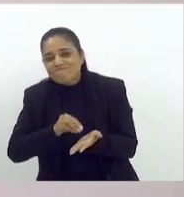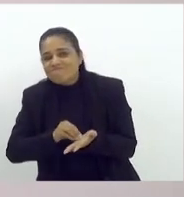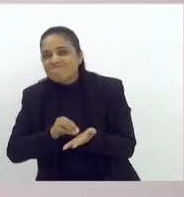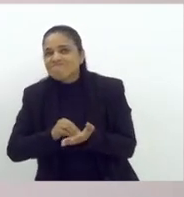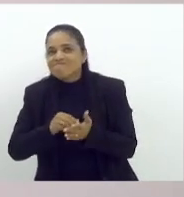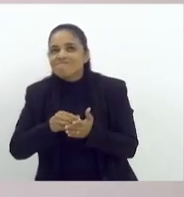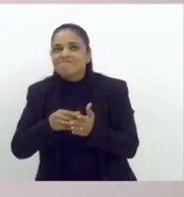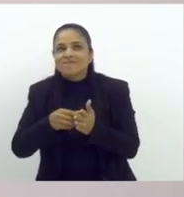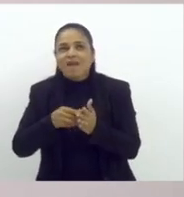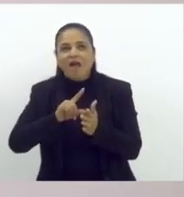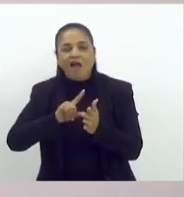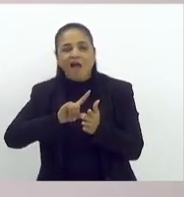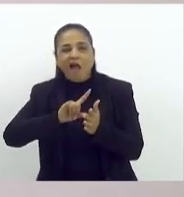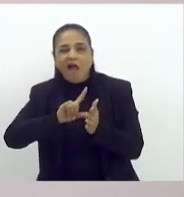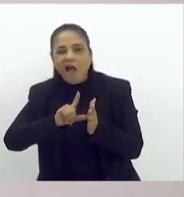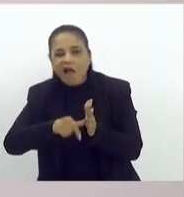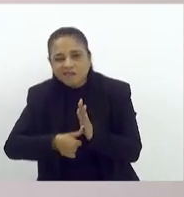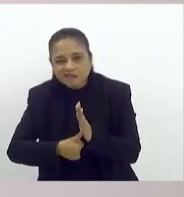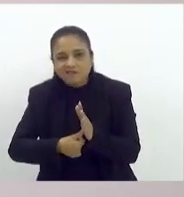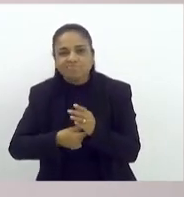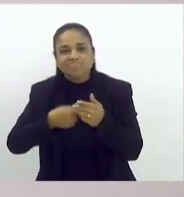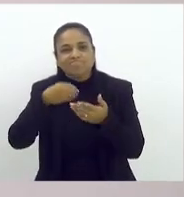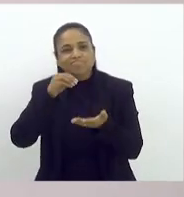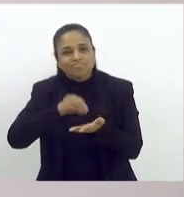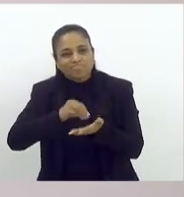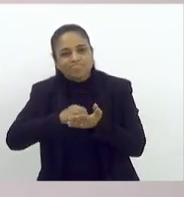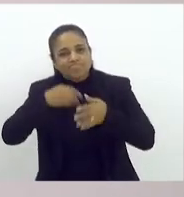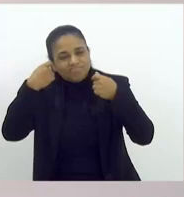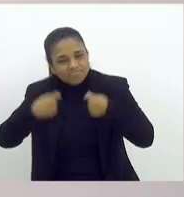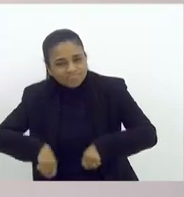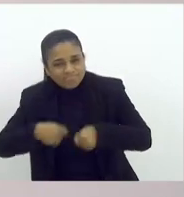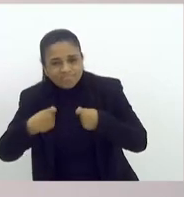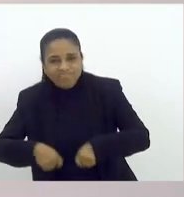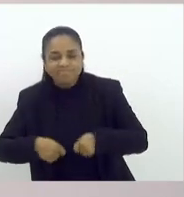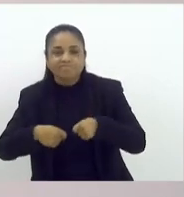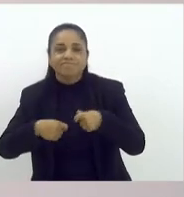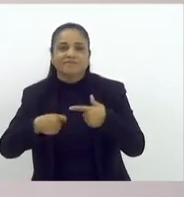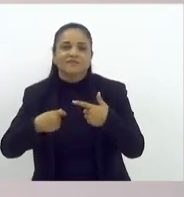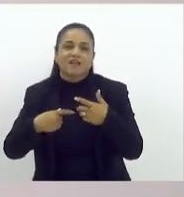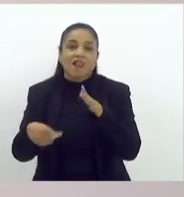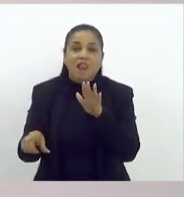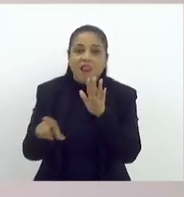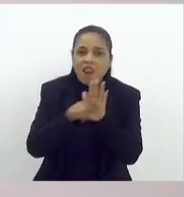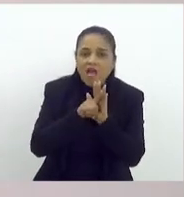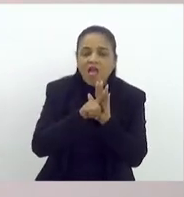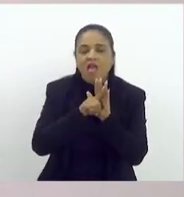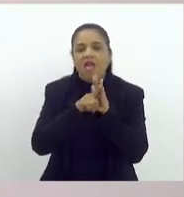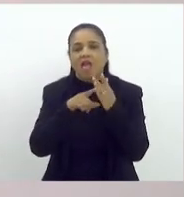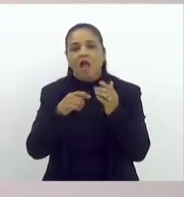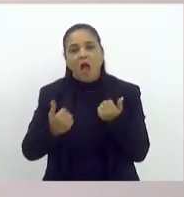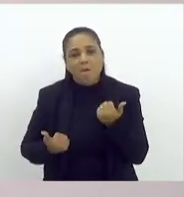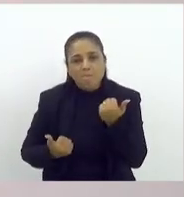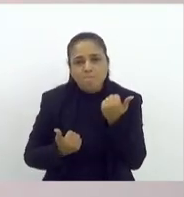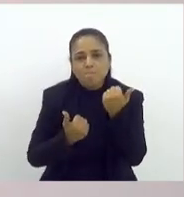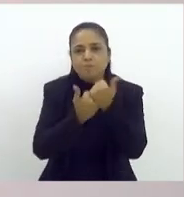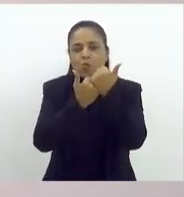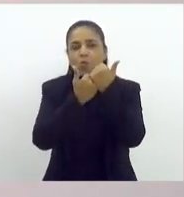muito a quem né É necessário ainda que haja leis de apoio né leis que que